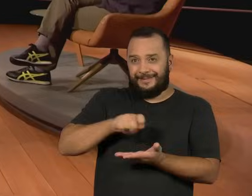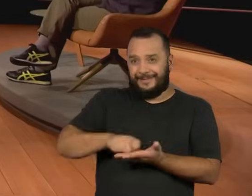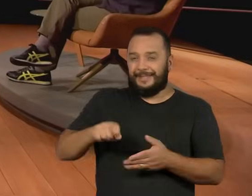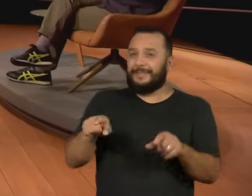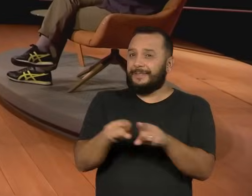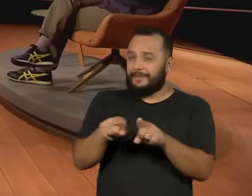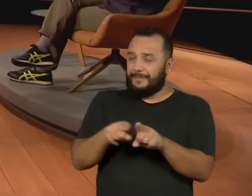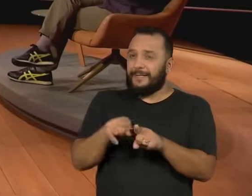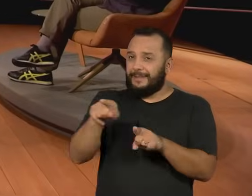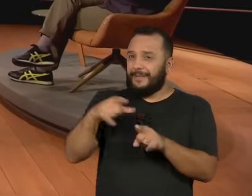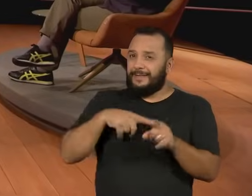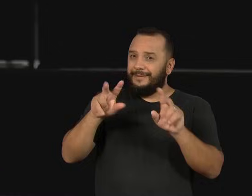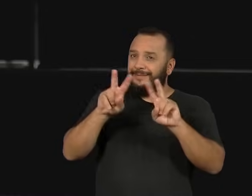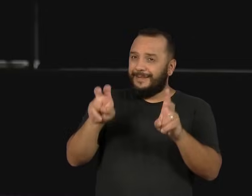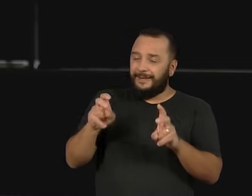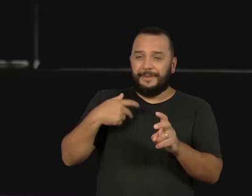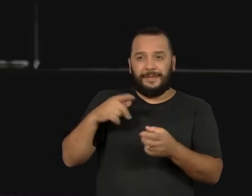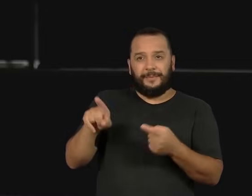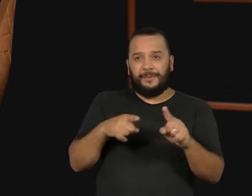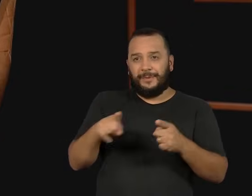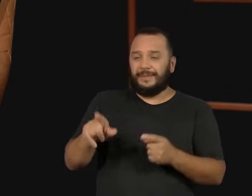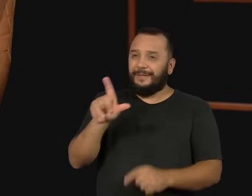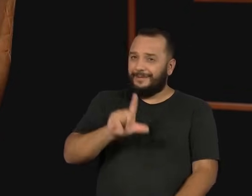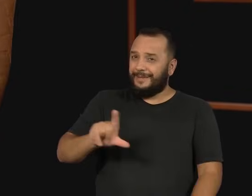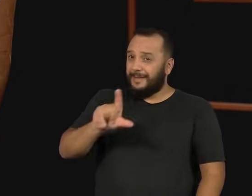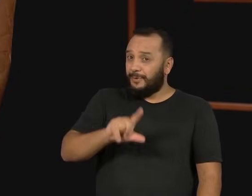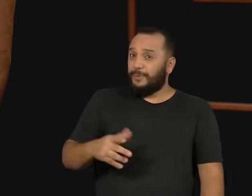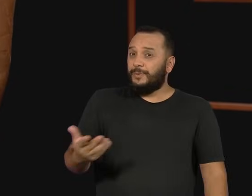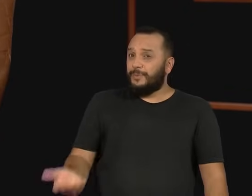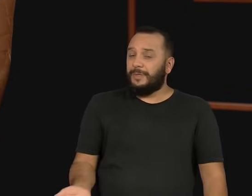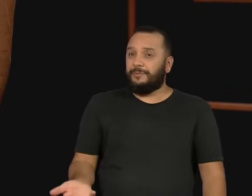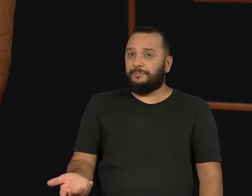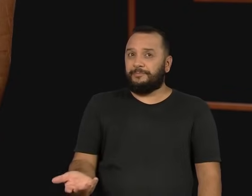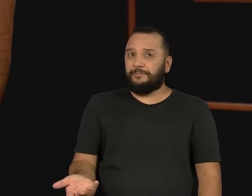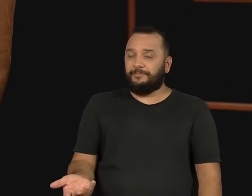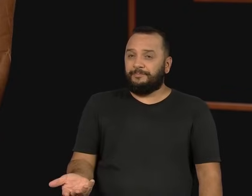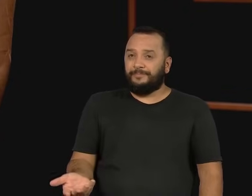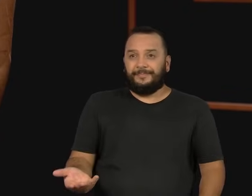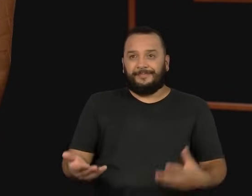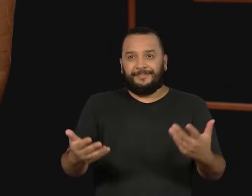questão da música e da literatura, né? Então,